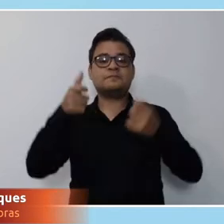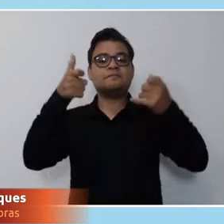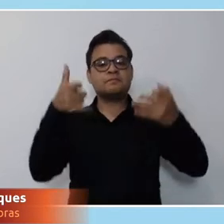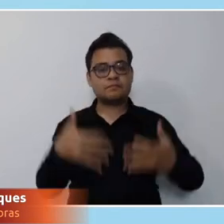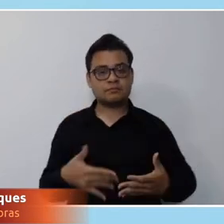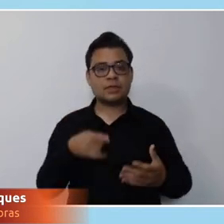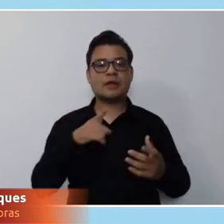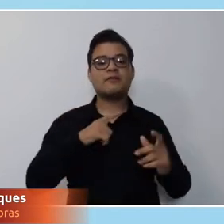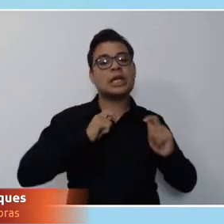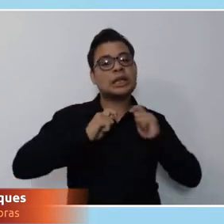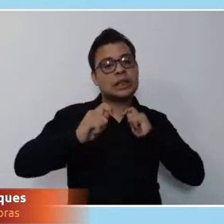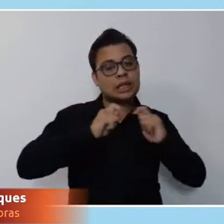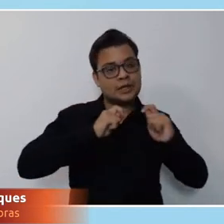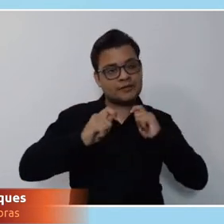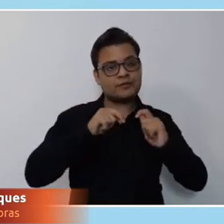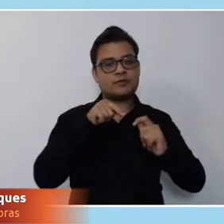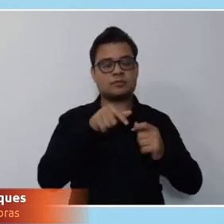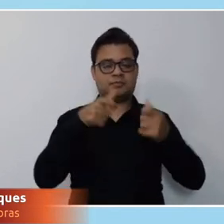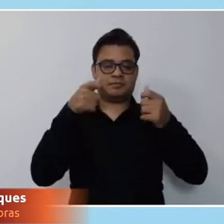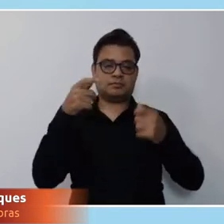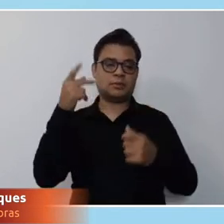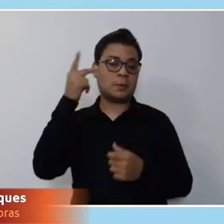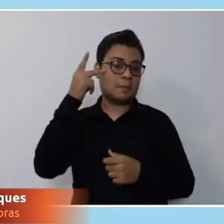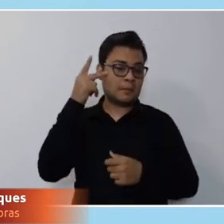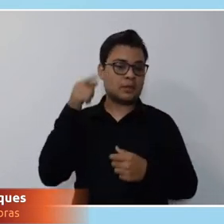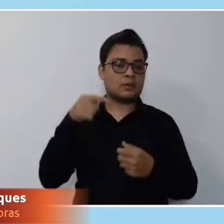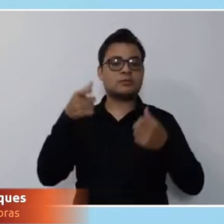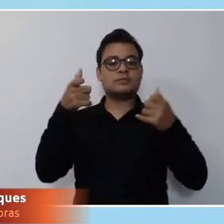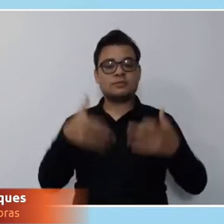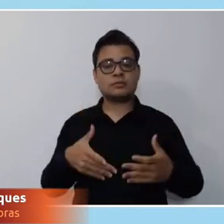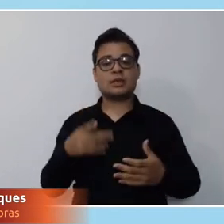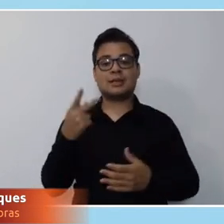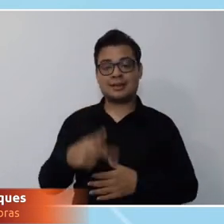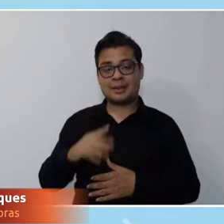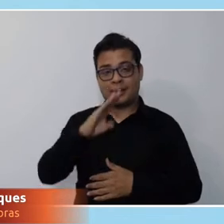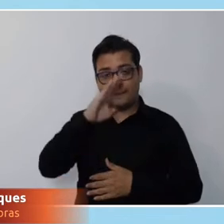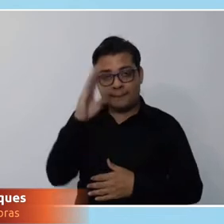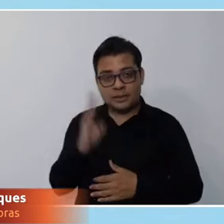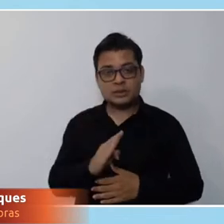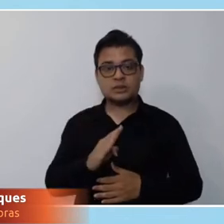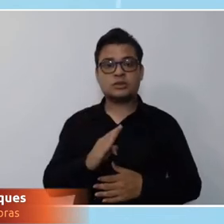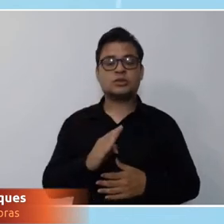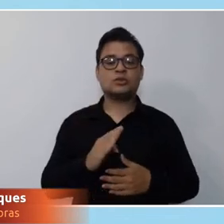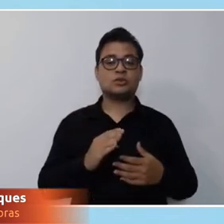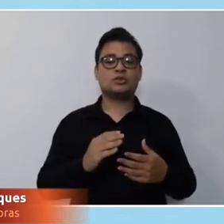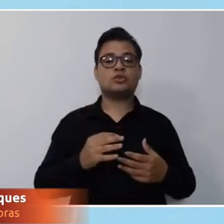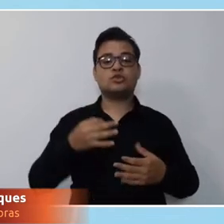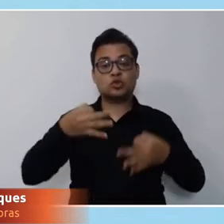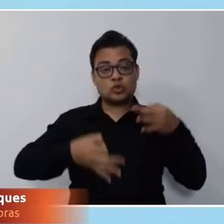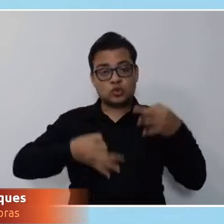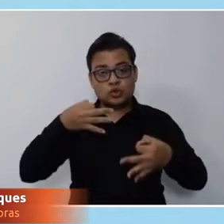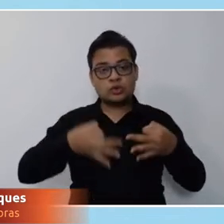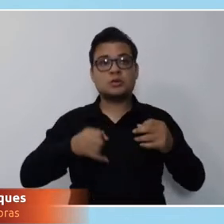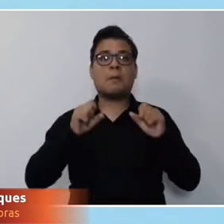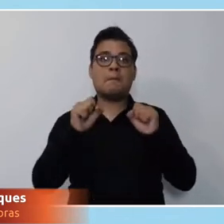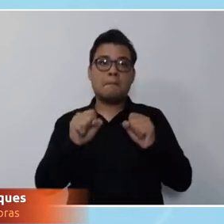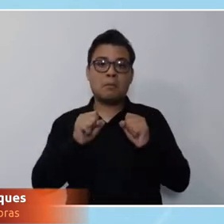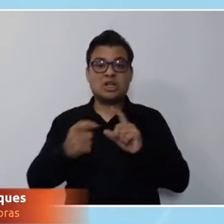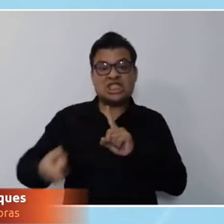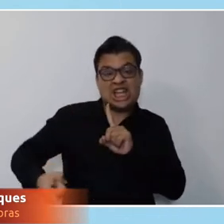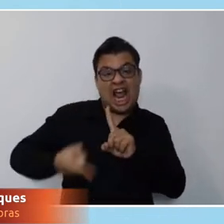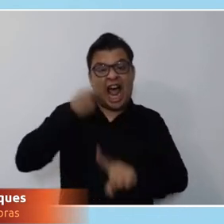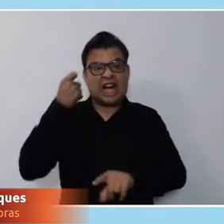Paulo que a Justiça Eleitoral brasileira já pode estar sob ataque de hackers, não apenas de